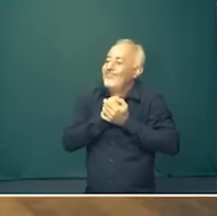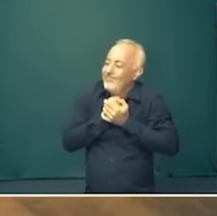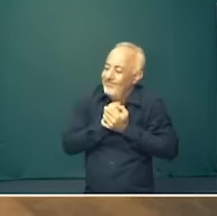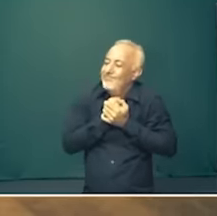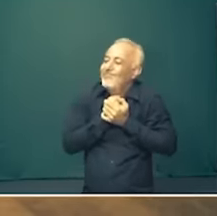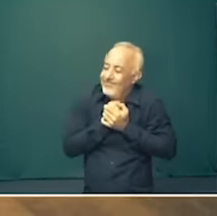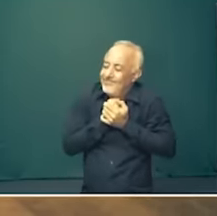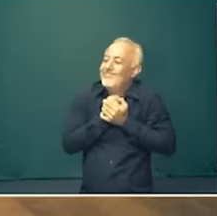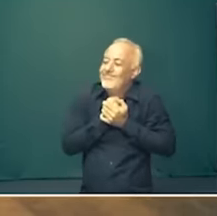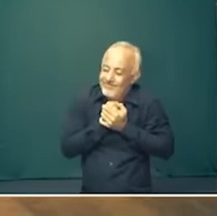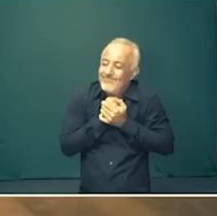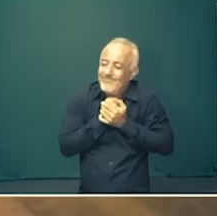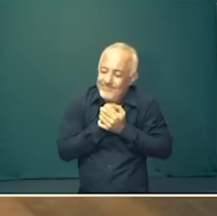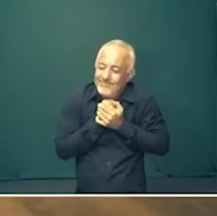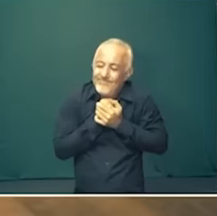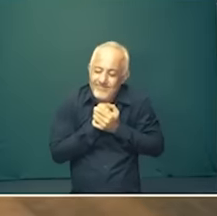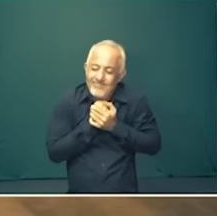salvou, me fez